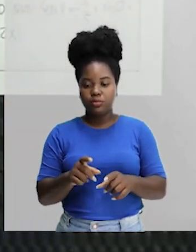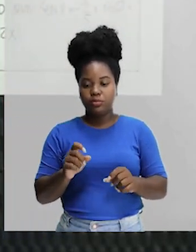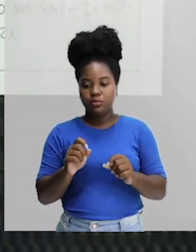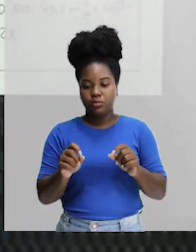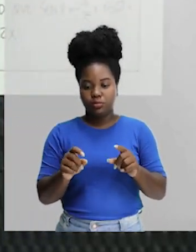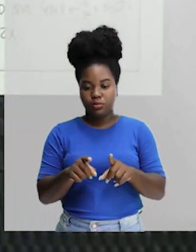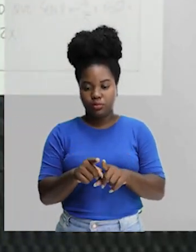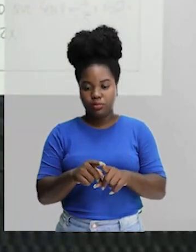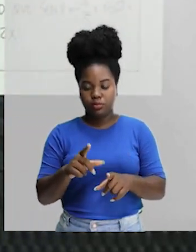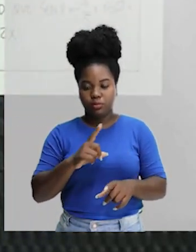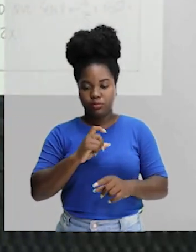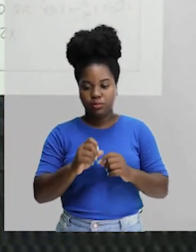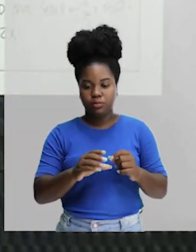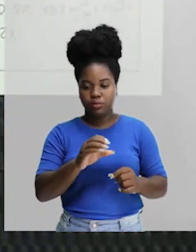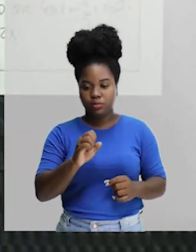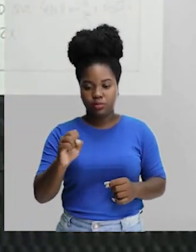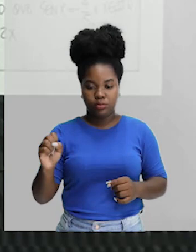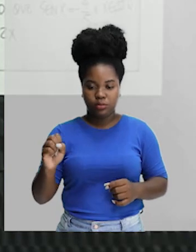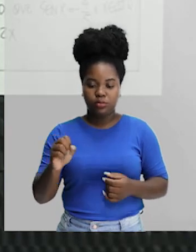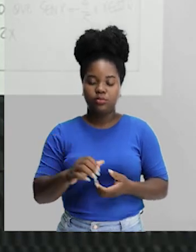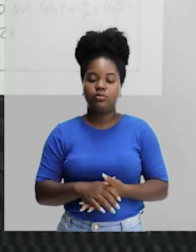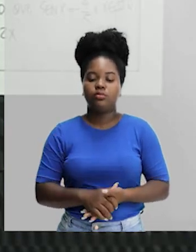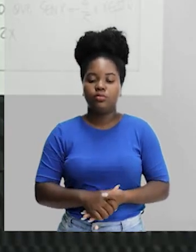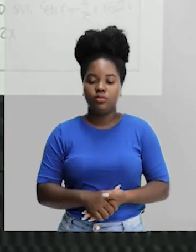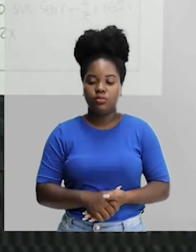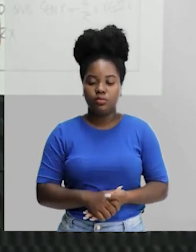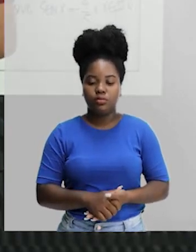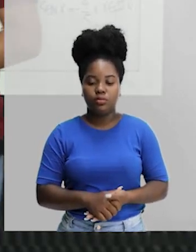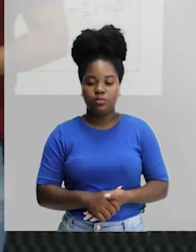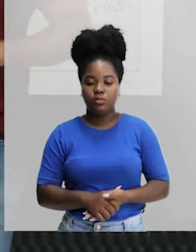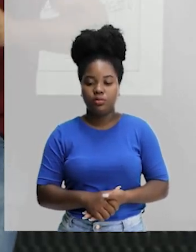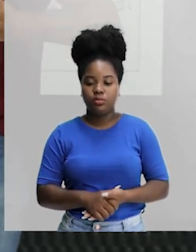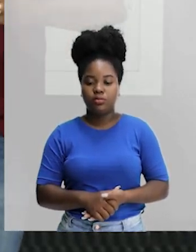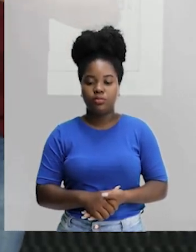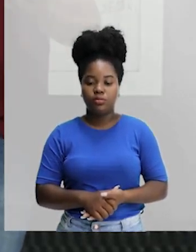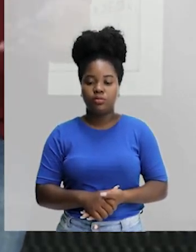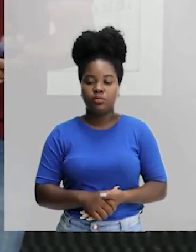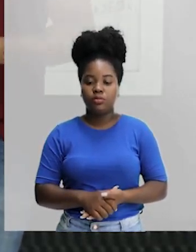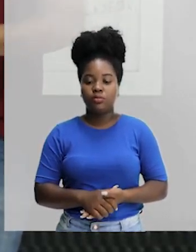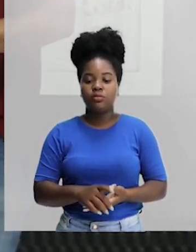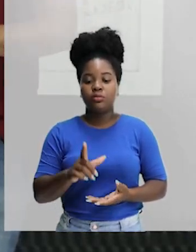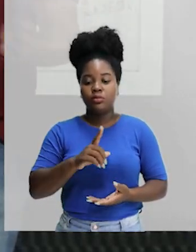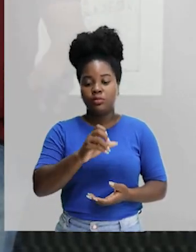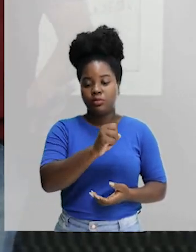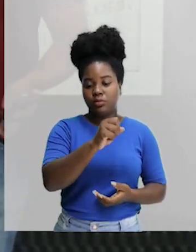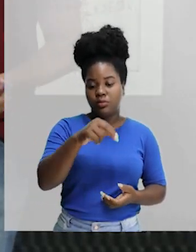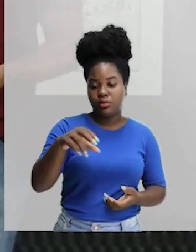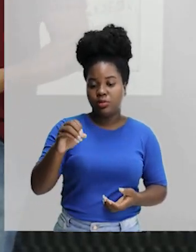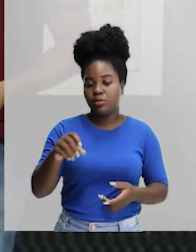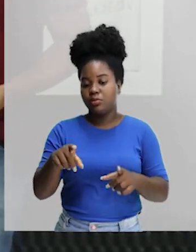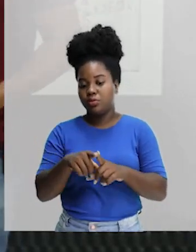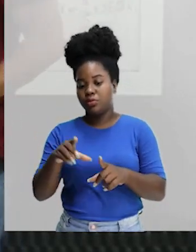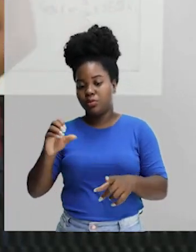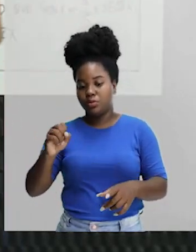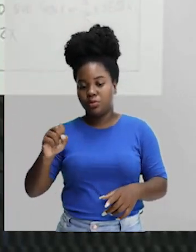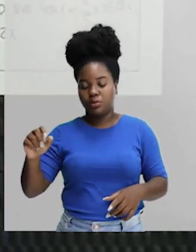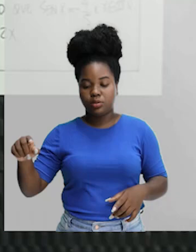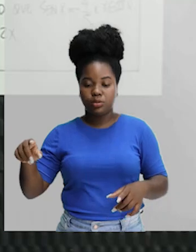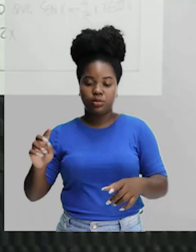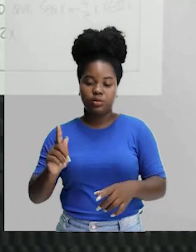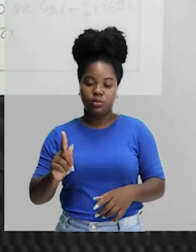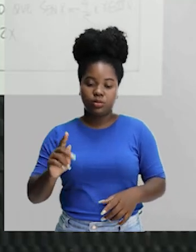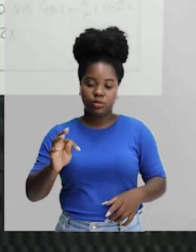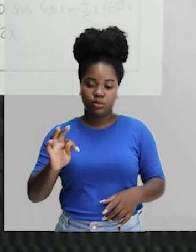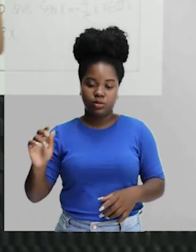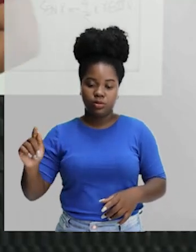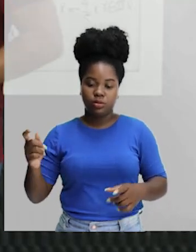uma fórmula para encontrar o cosseno do arco duplo. Certo? Tendo o seno e o cosseno, você já poderia calcular a tangente, né?